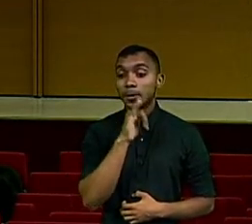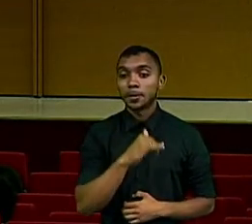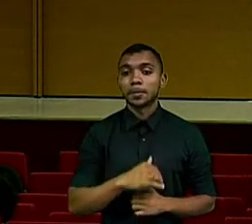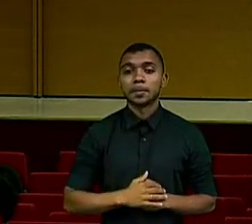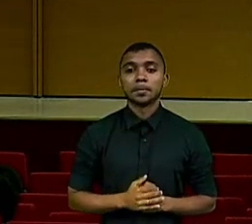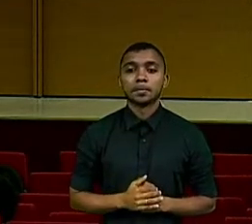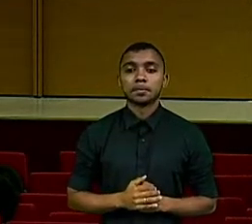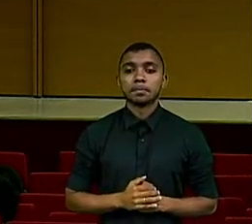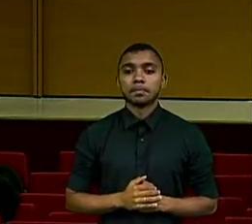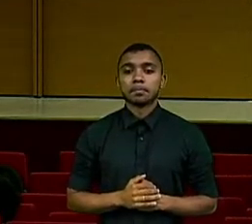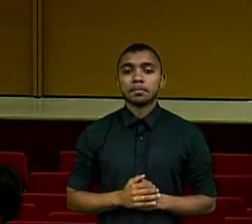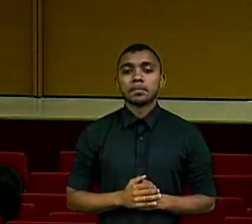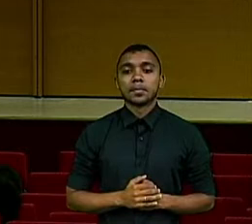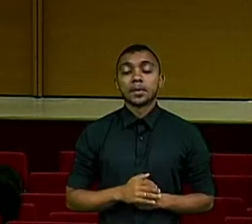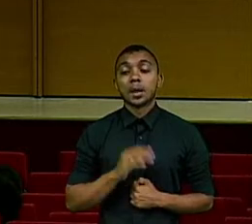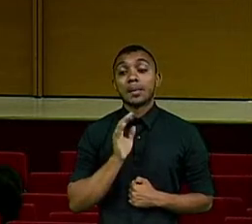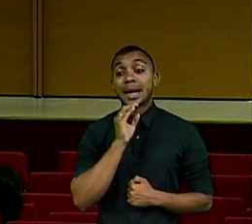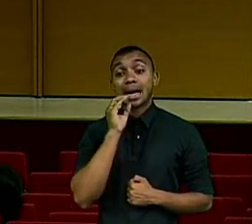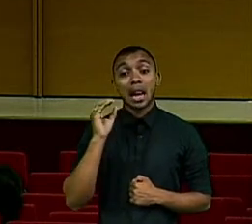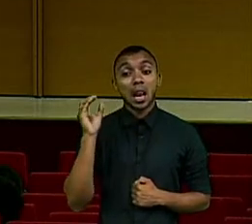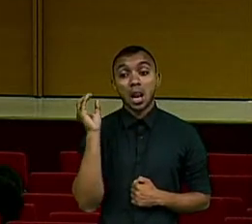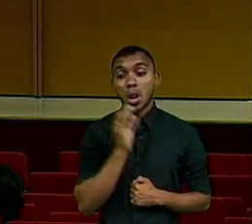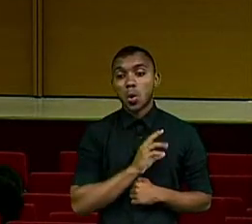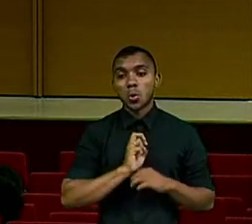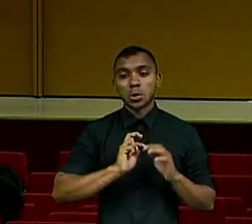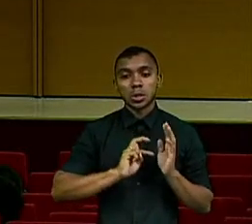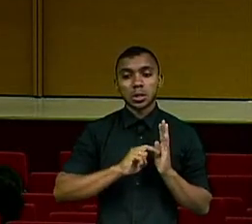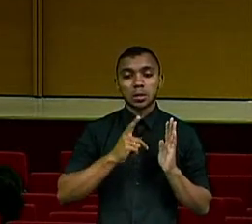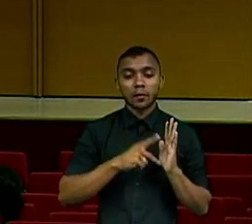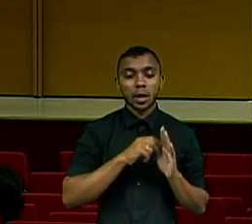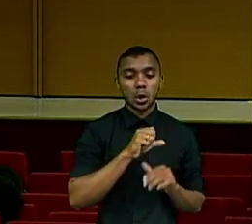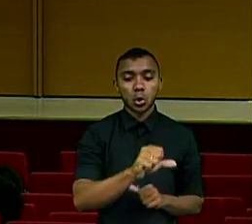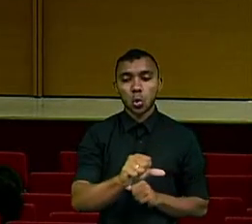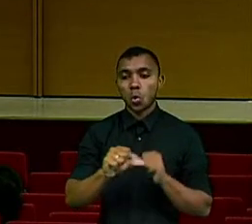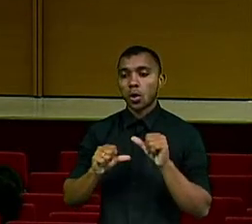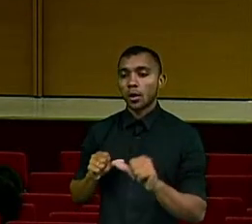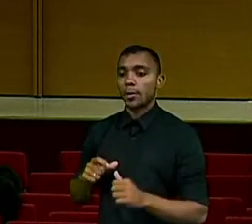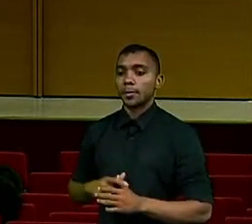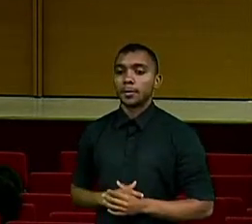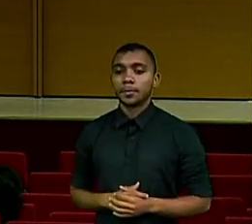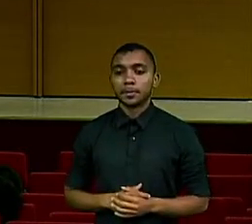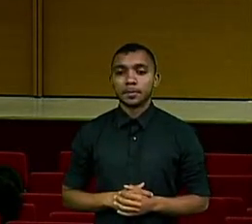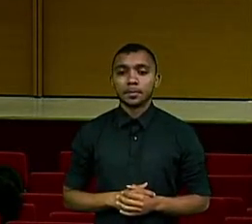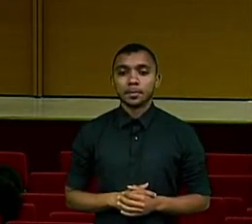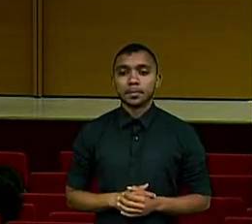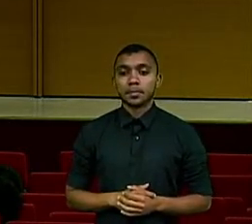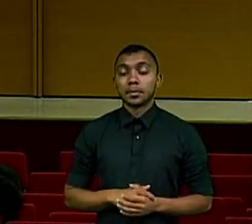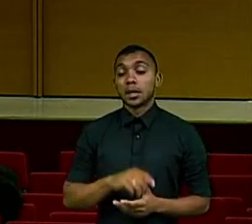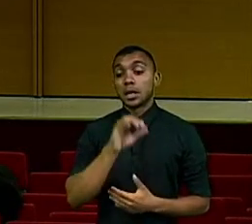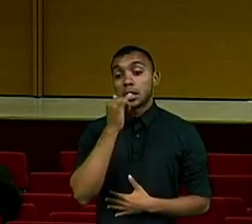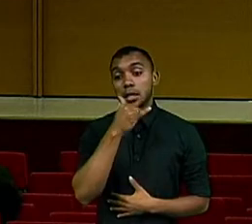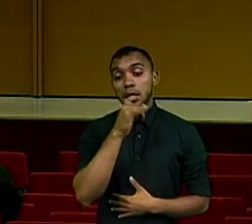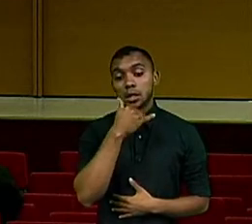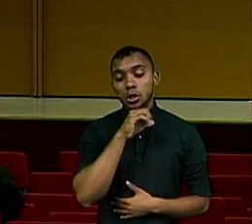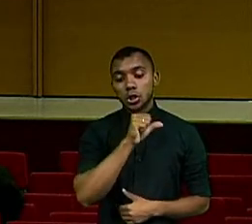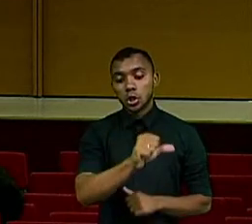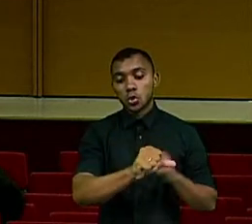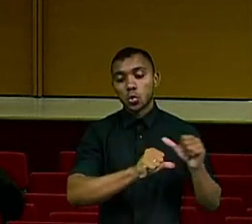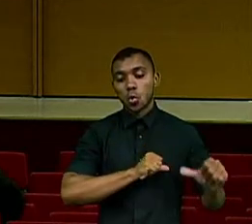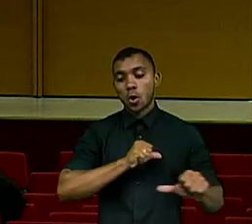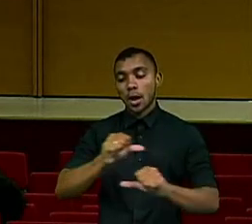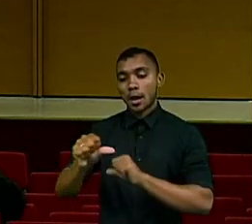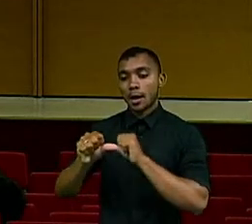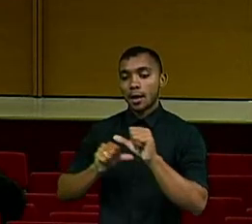o calor é calor trocado energia térmica trocada então